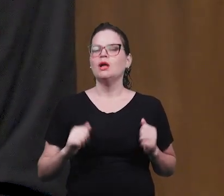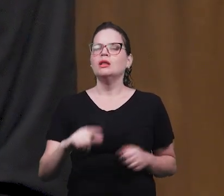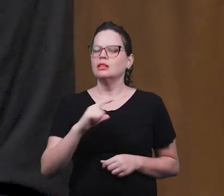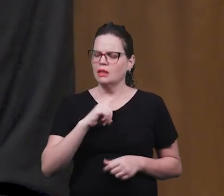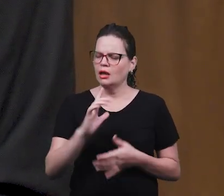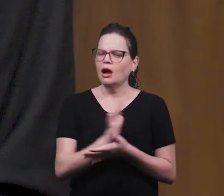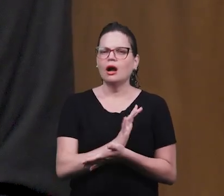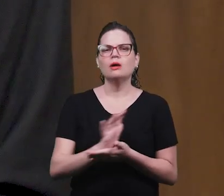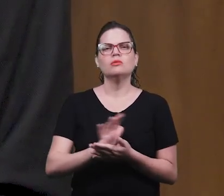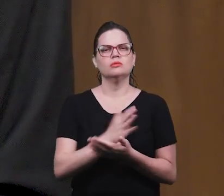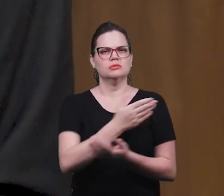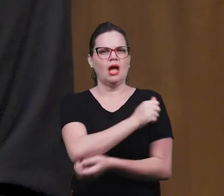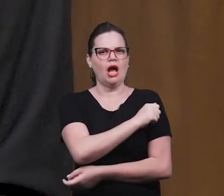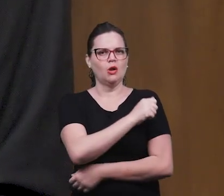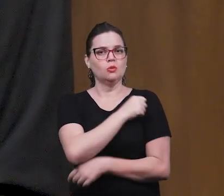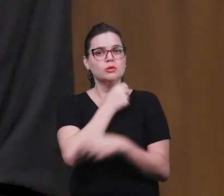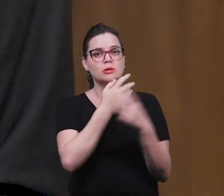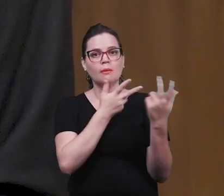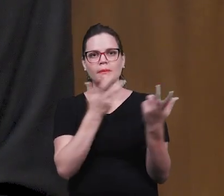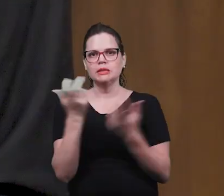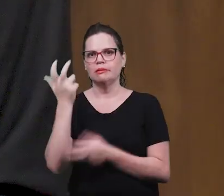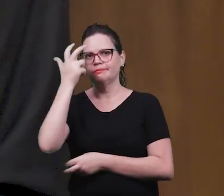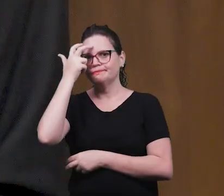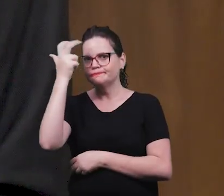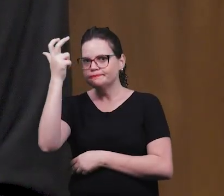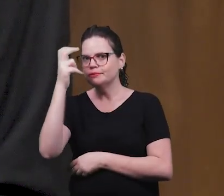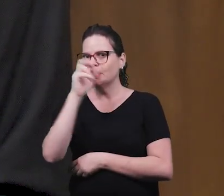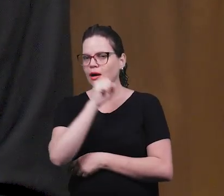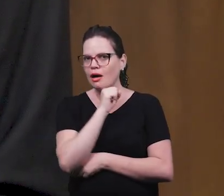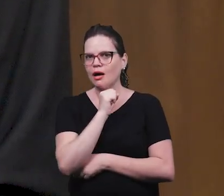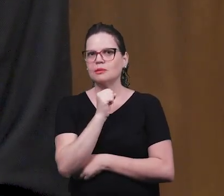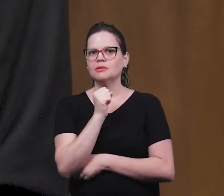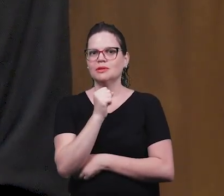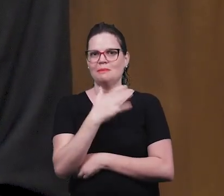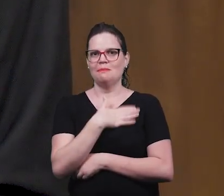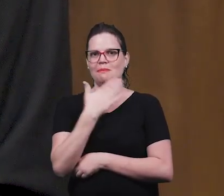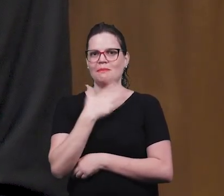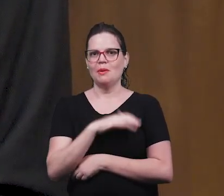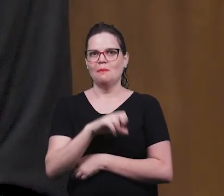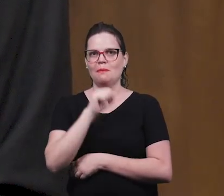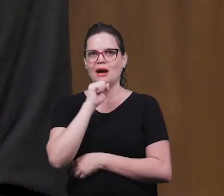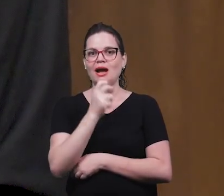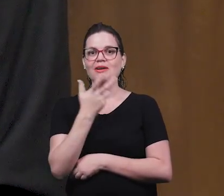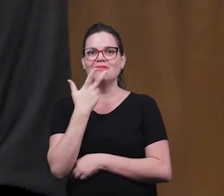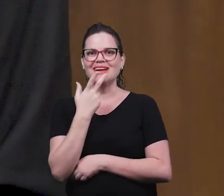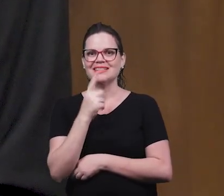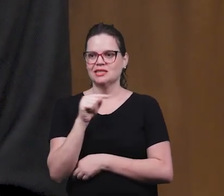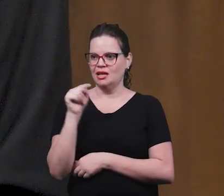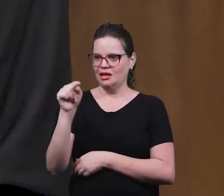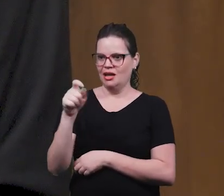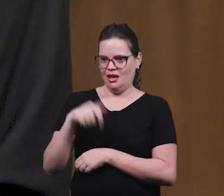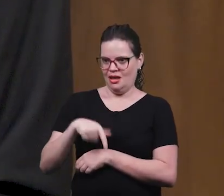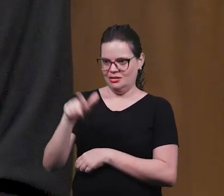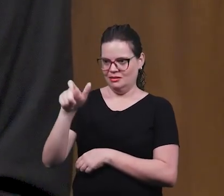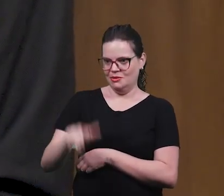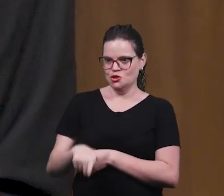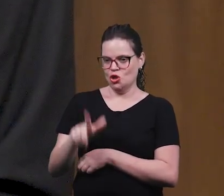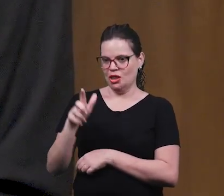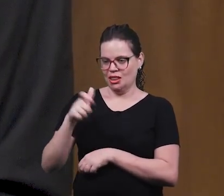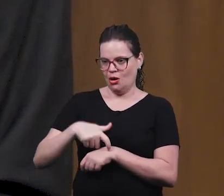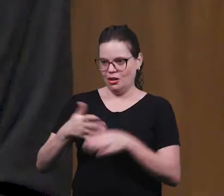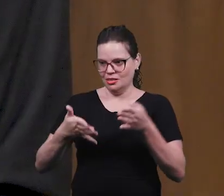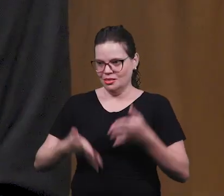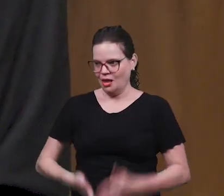que realmente são... assim, meu pai dizia que na hora que nasceu teve uma faísca a mais,